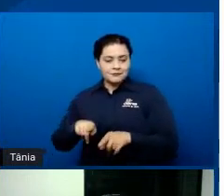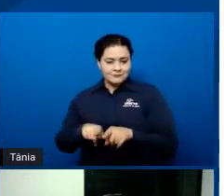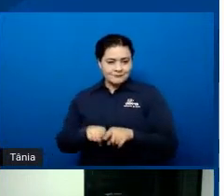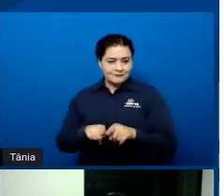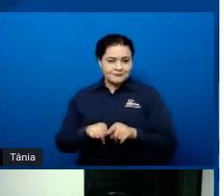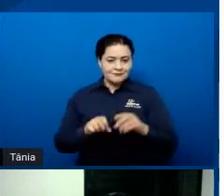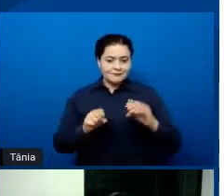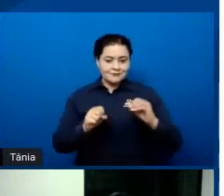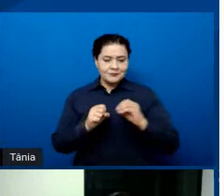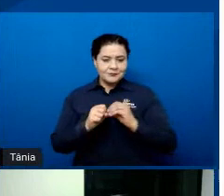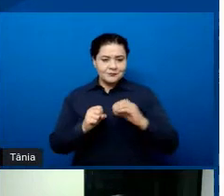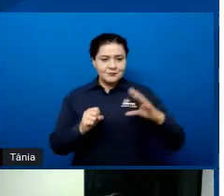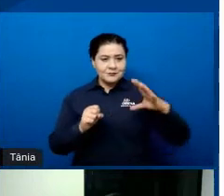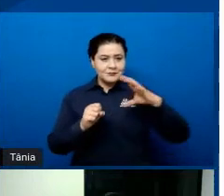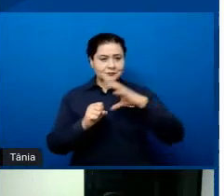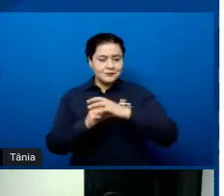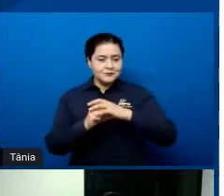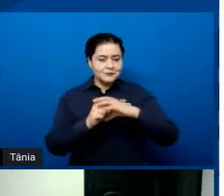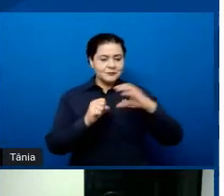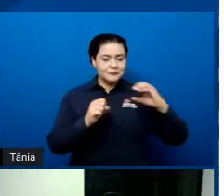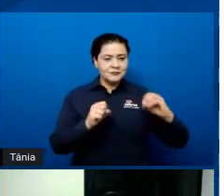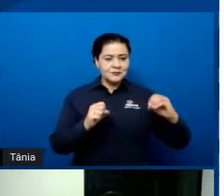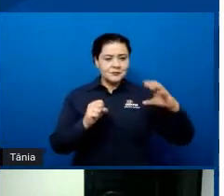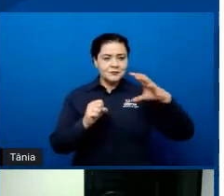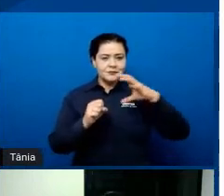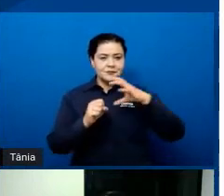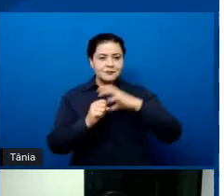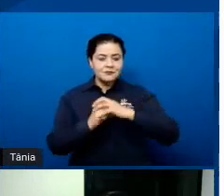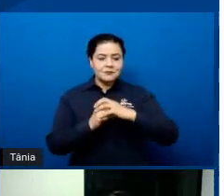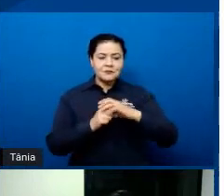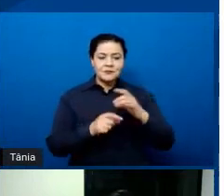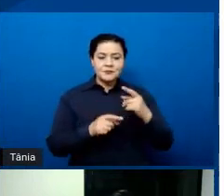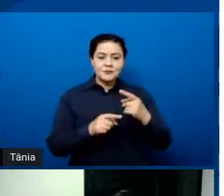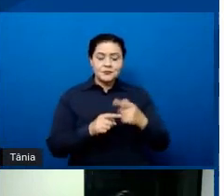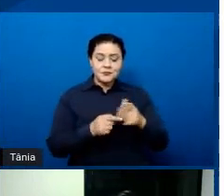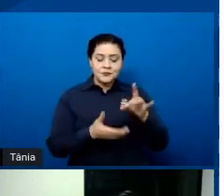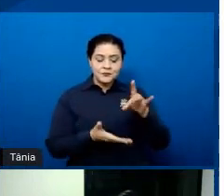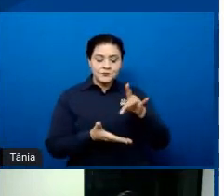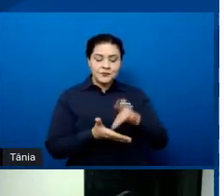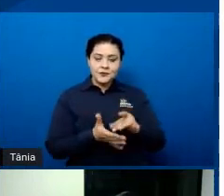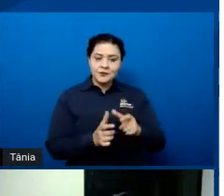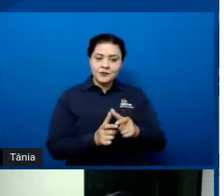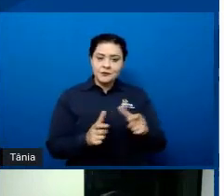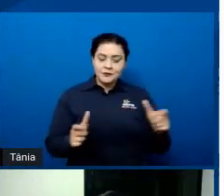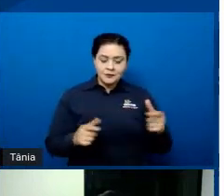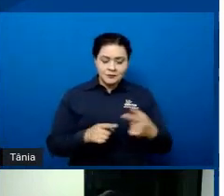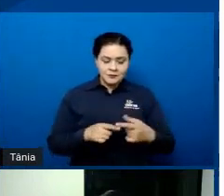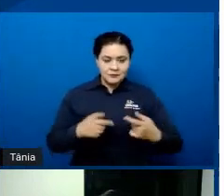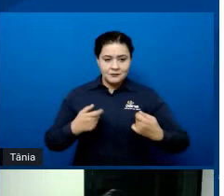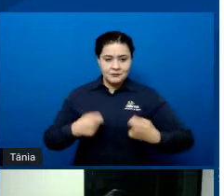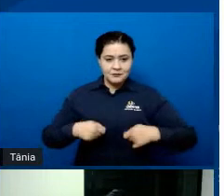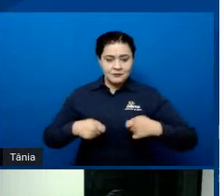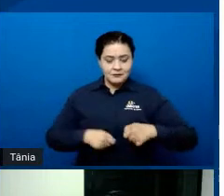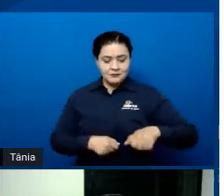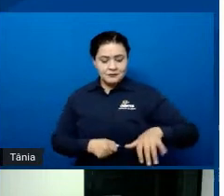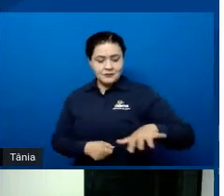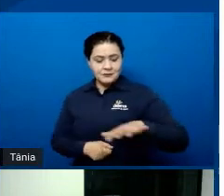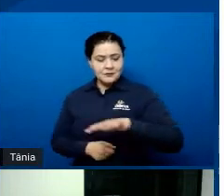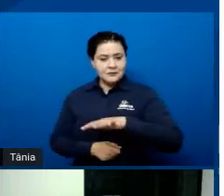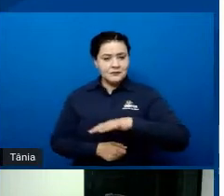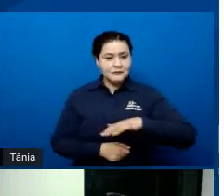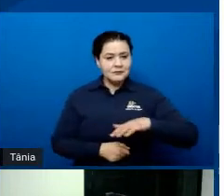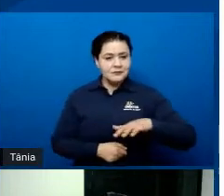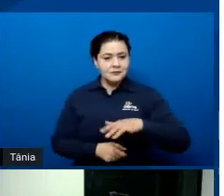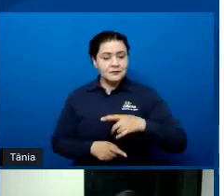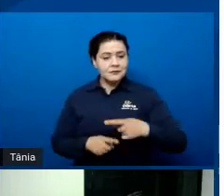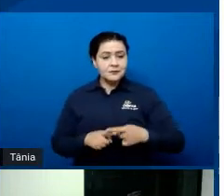grande, tá? Aquilo são ambientes de realidade aumentada, quer dizer o quê? Eu precisava daquele espaço físico,